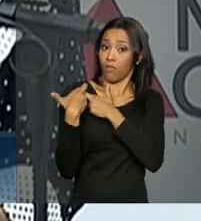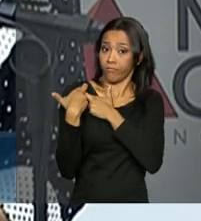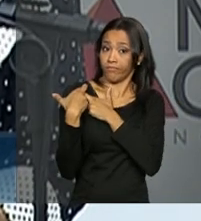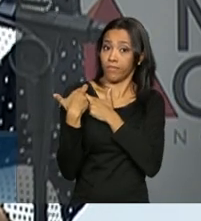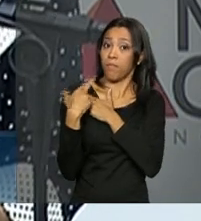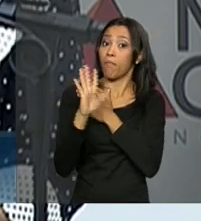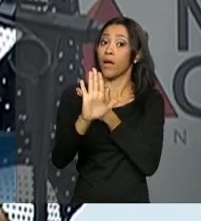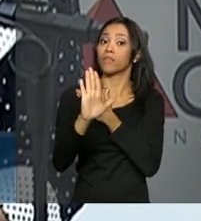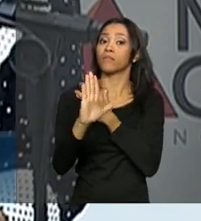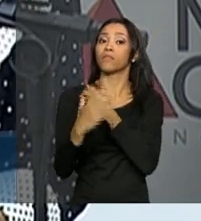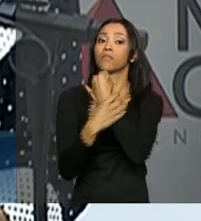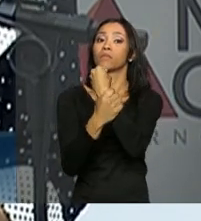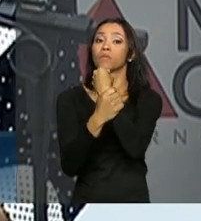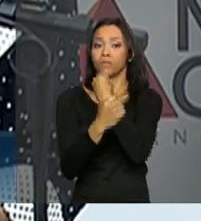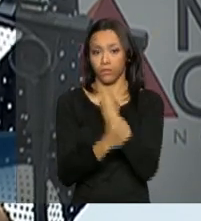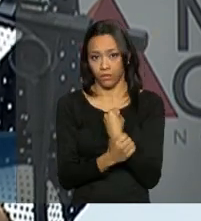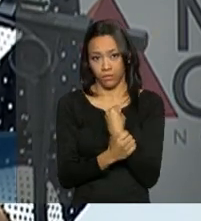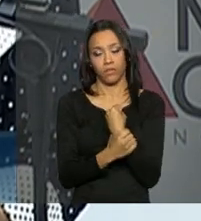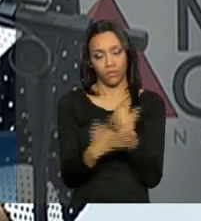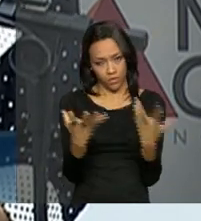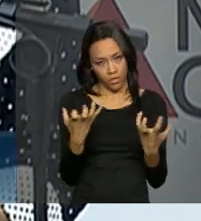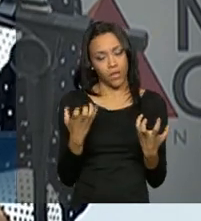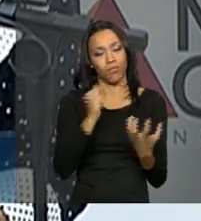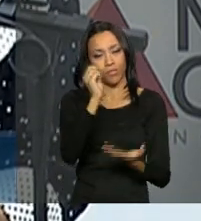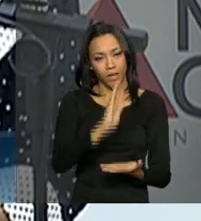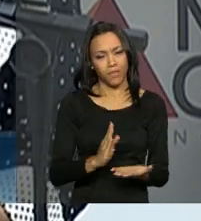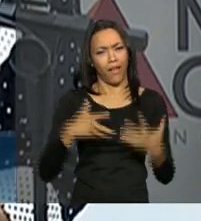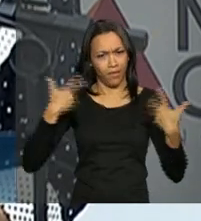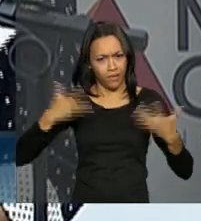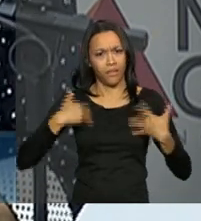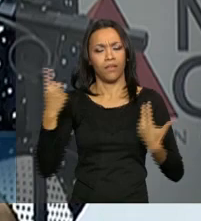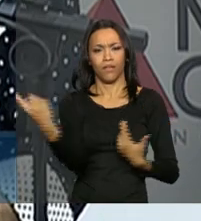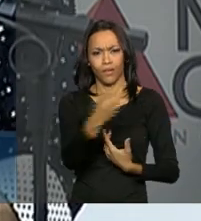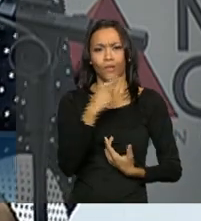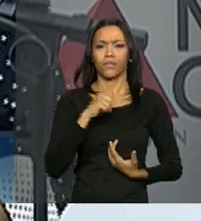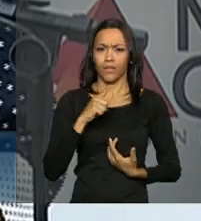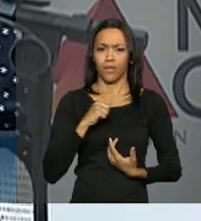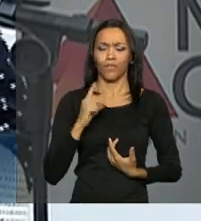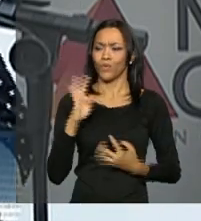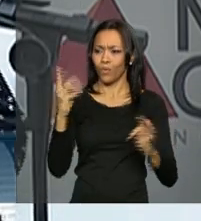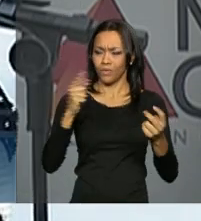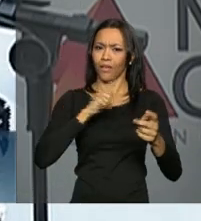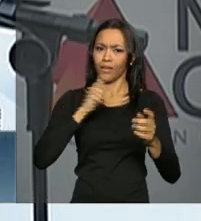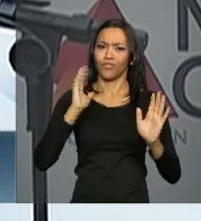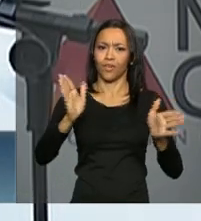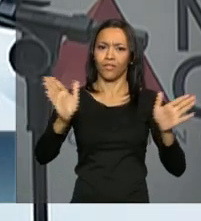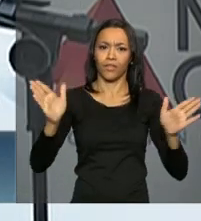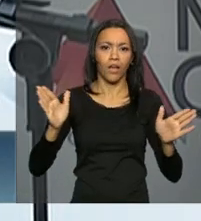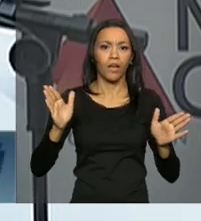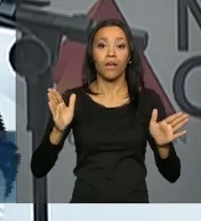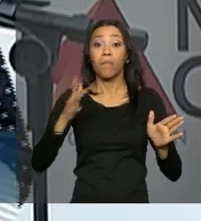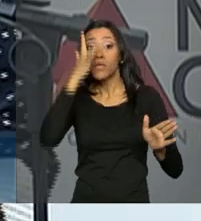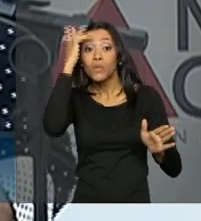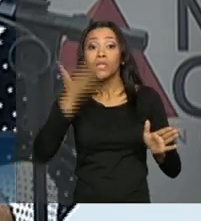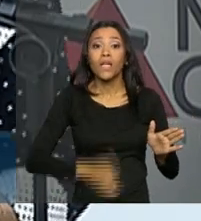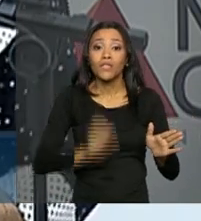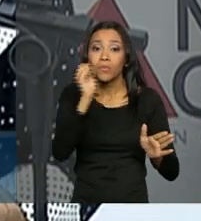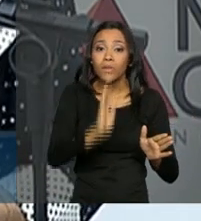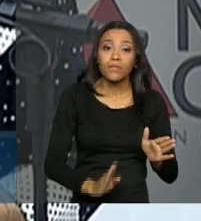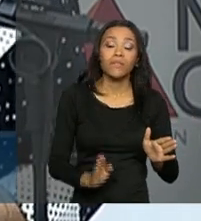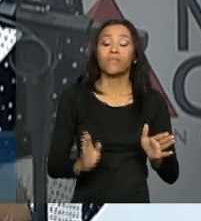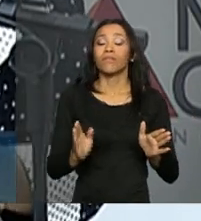a segurança. Nós queremos isso para o Brasil, essa alegria que nós temos, todos nós, que não há um brasileiro que não